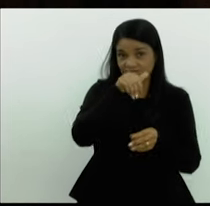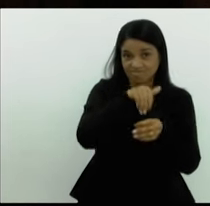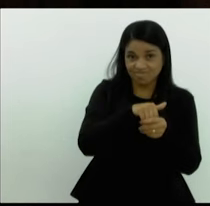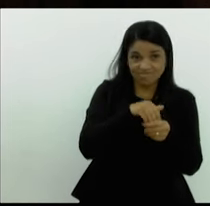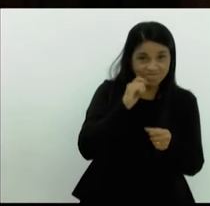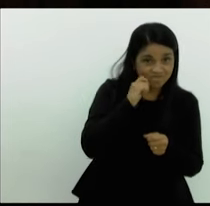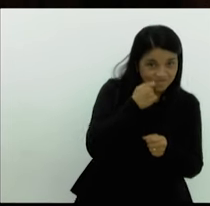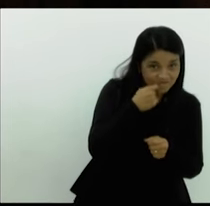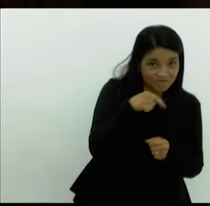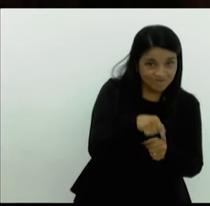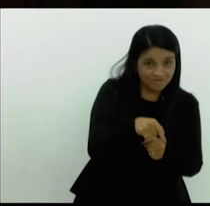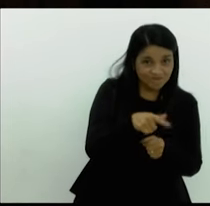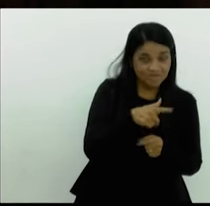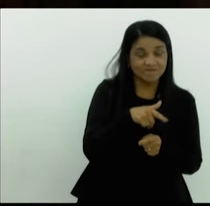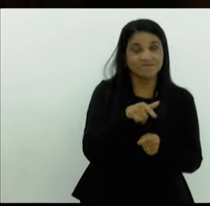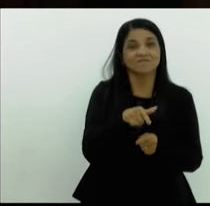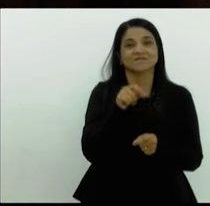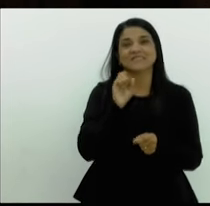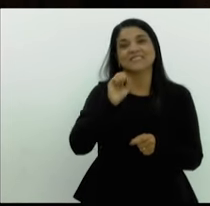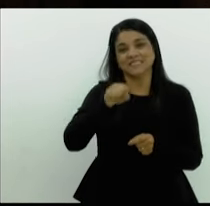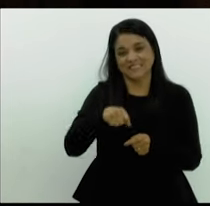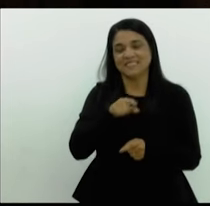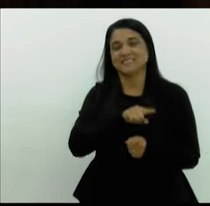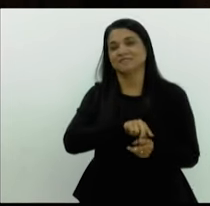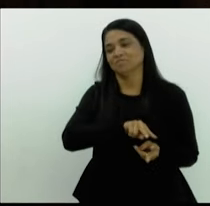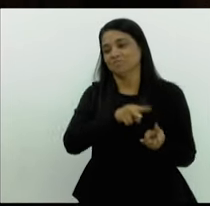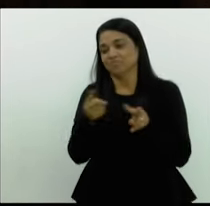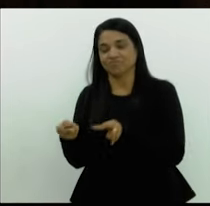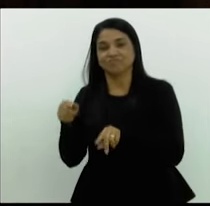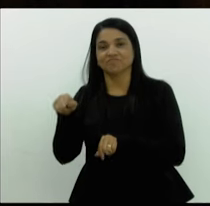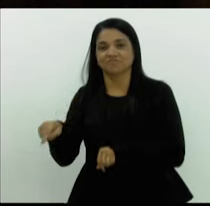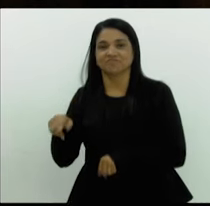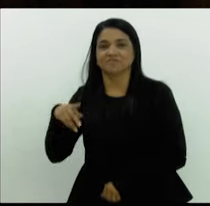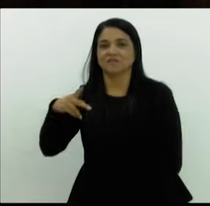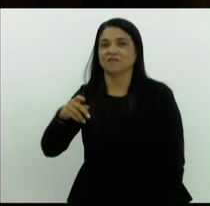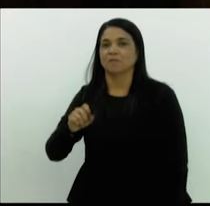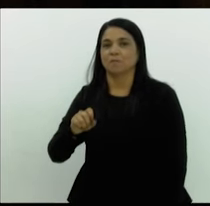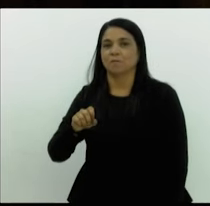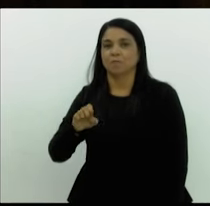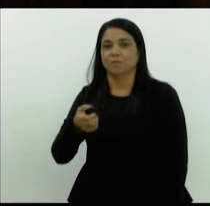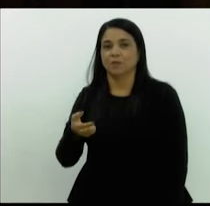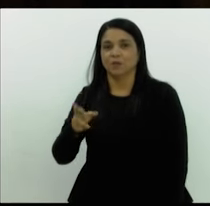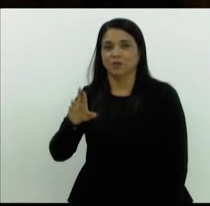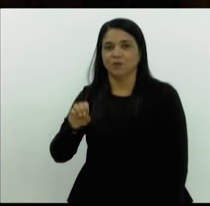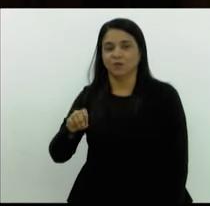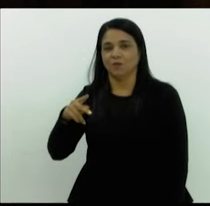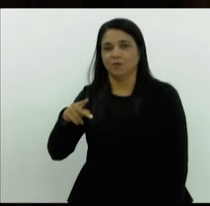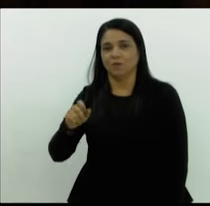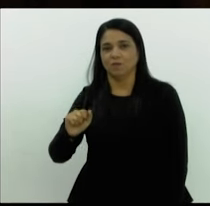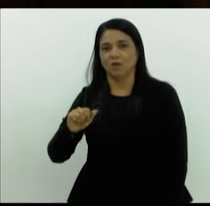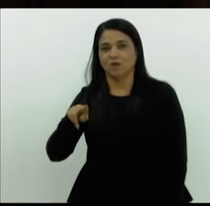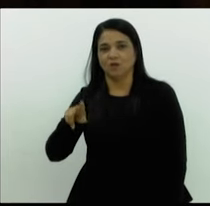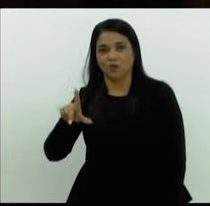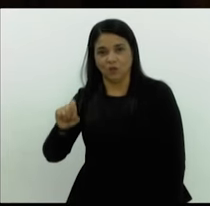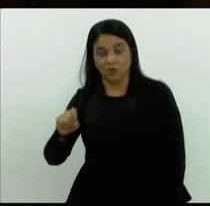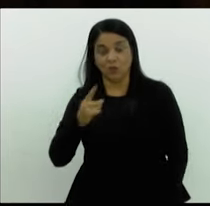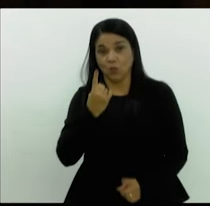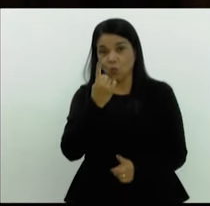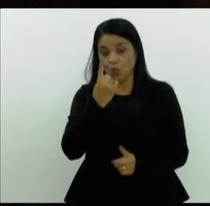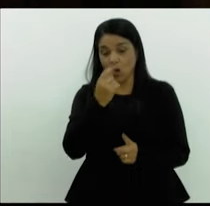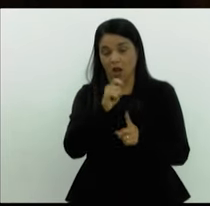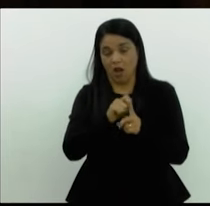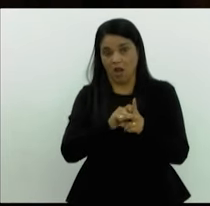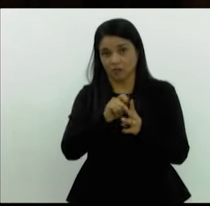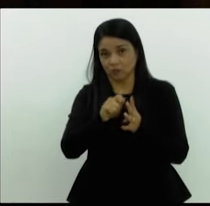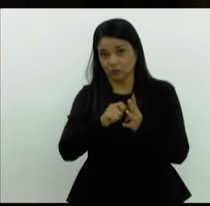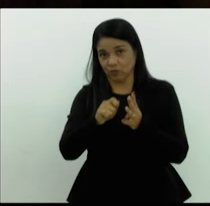esse sim será o prefeito da cidade do Rio de Janeiro, logo após um ano e quatro